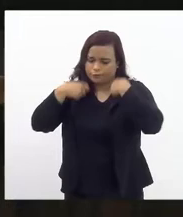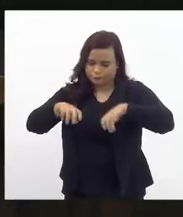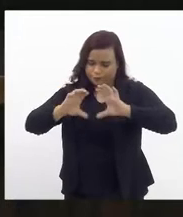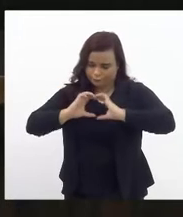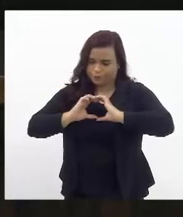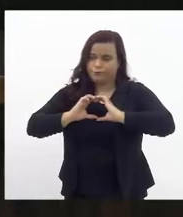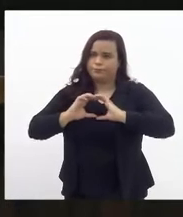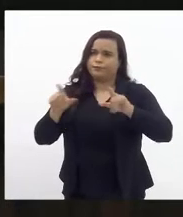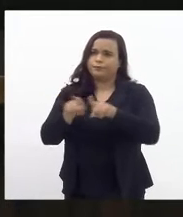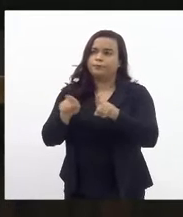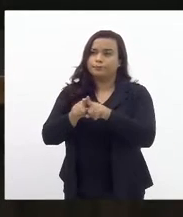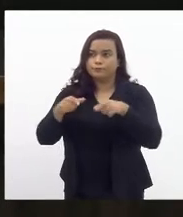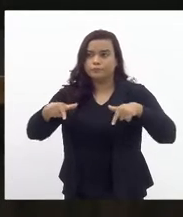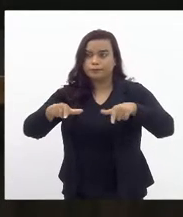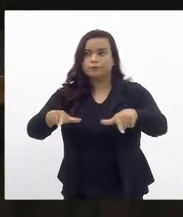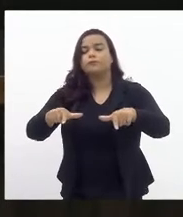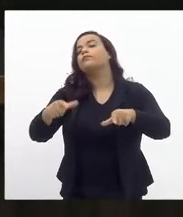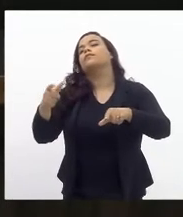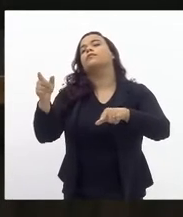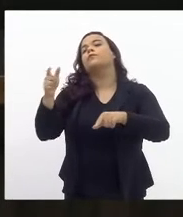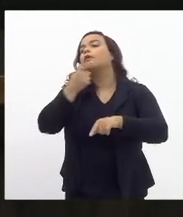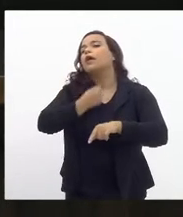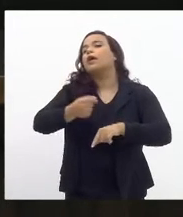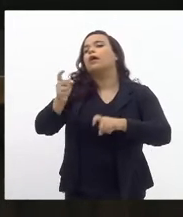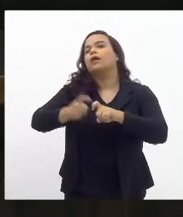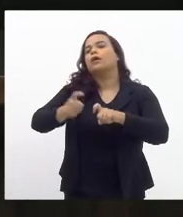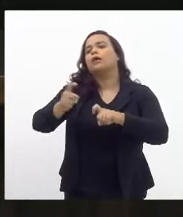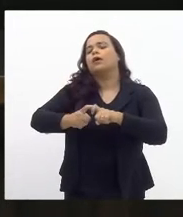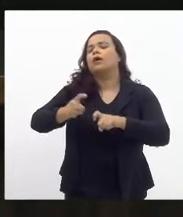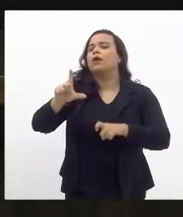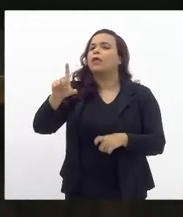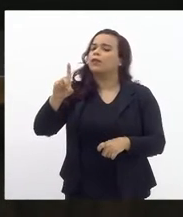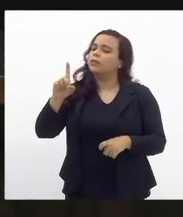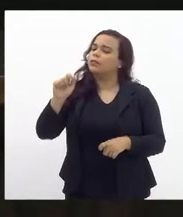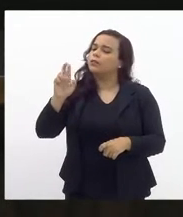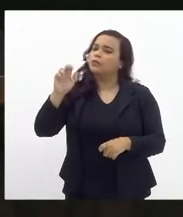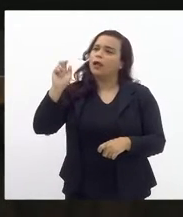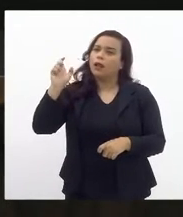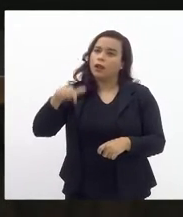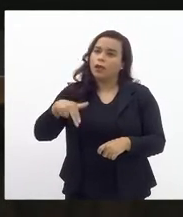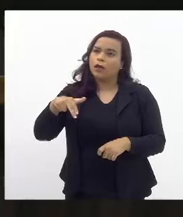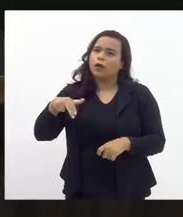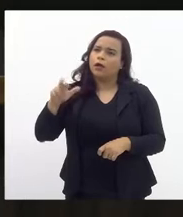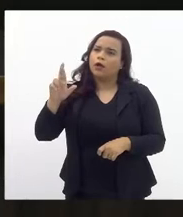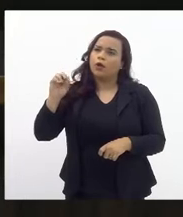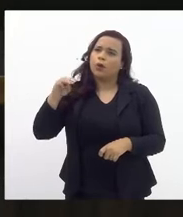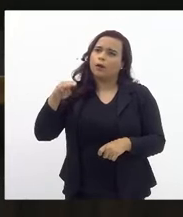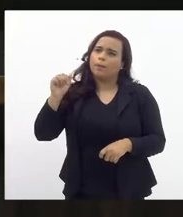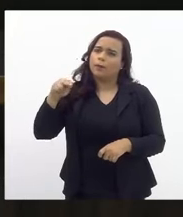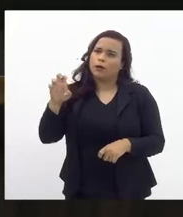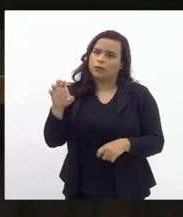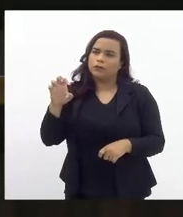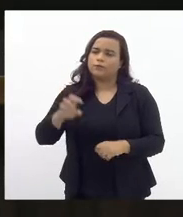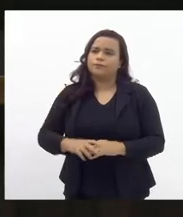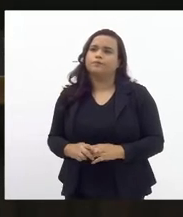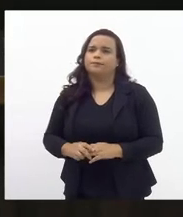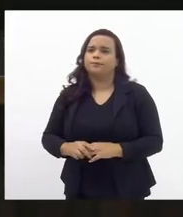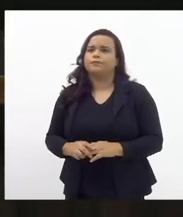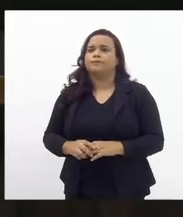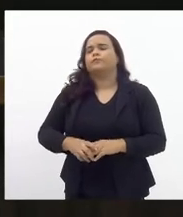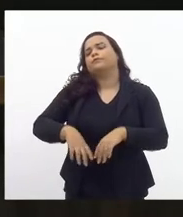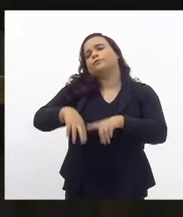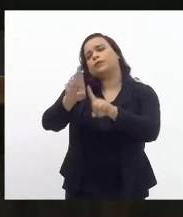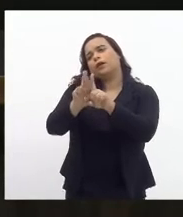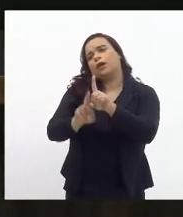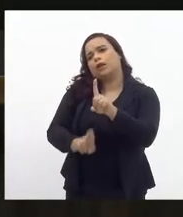respectivo diploma, ao excelentíssimo doutor Darlan Romani. Pareceres das comissões de normas internas e proposições externas favorável. Relator,